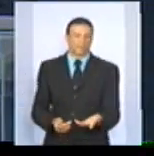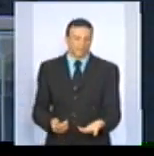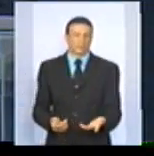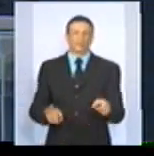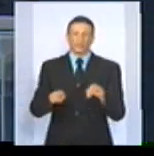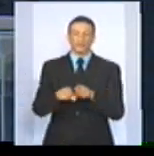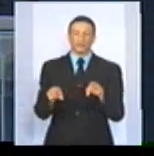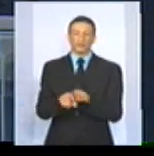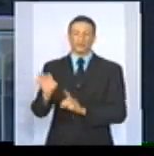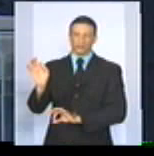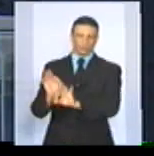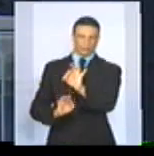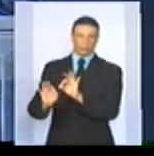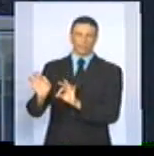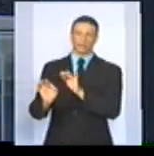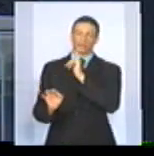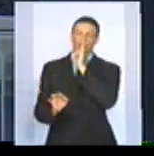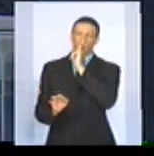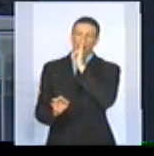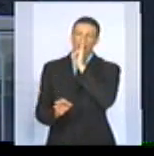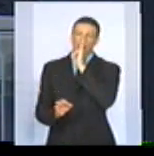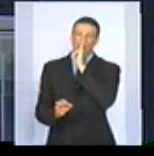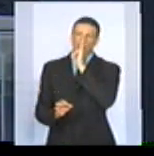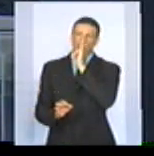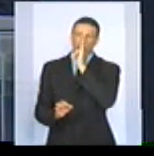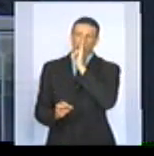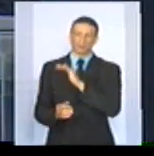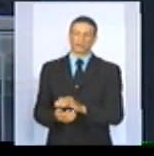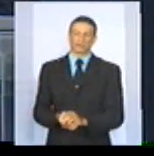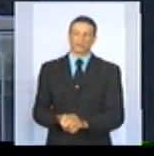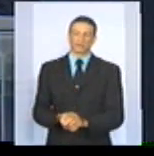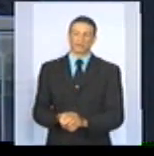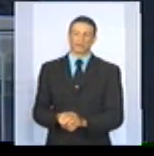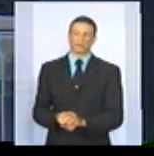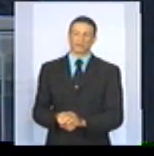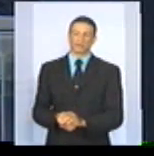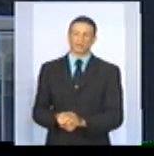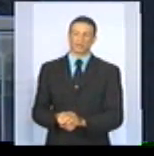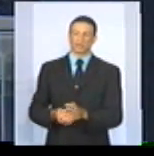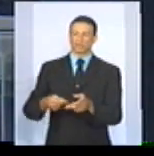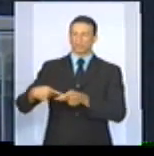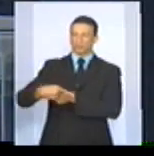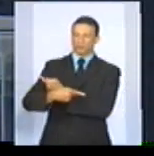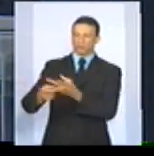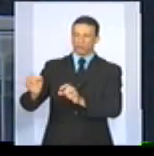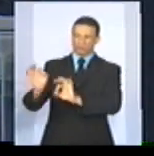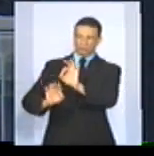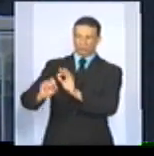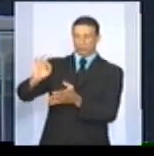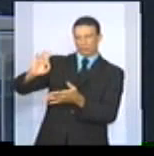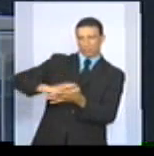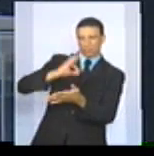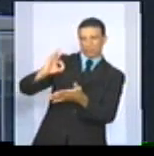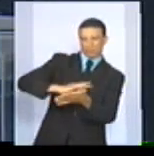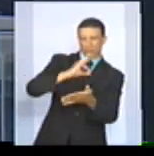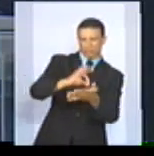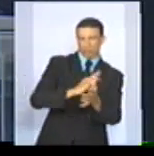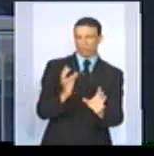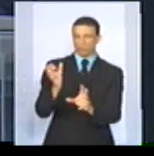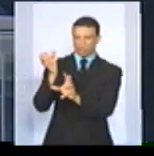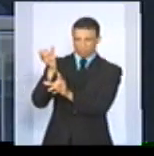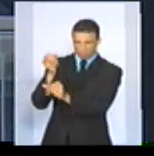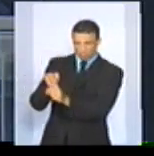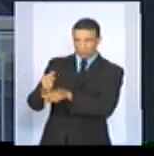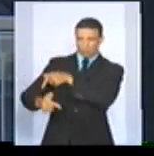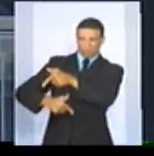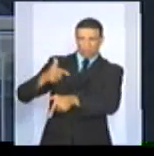produção de conteúdos, em decorrência da destinação de verbas advindas da própria taxação da atividade para o seu